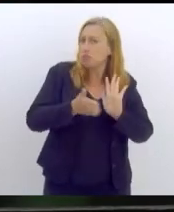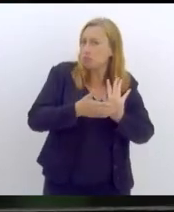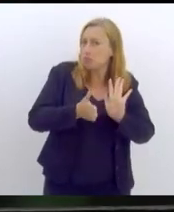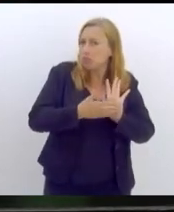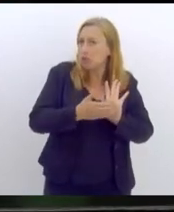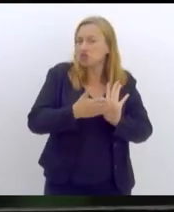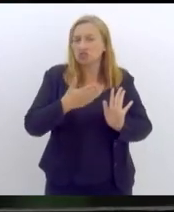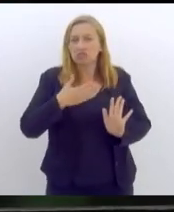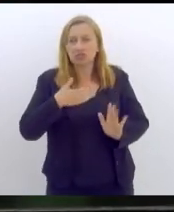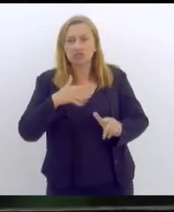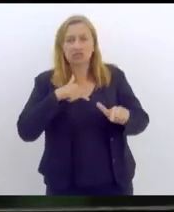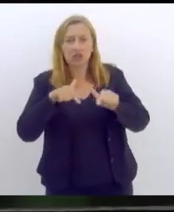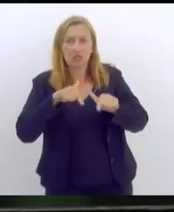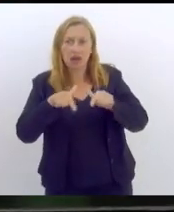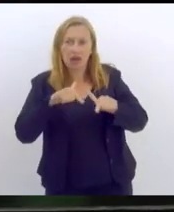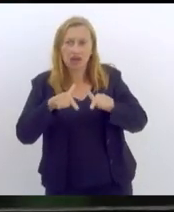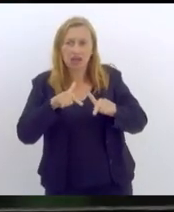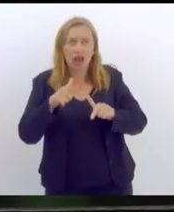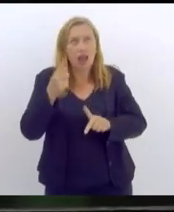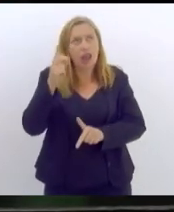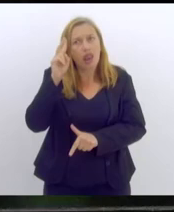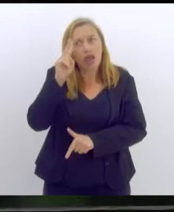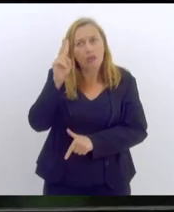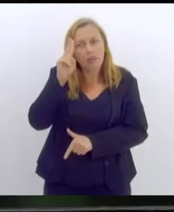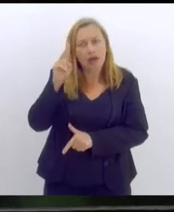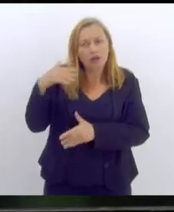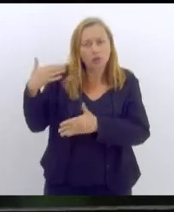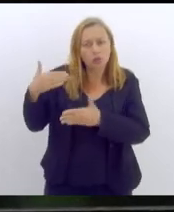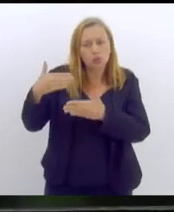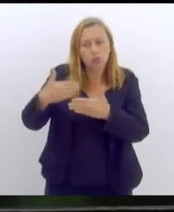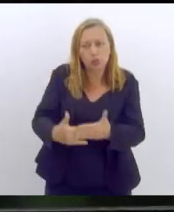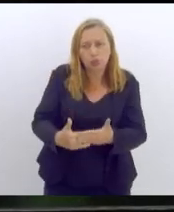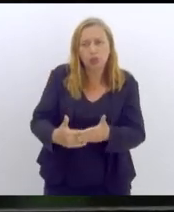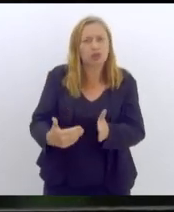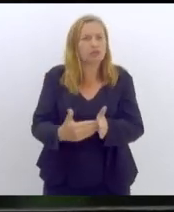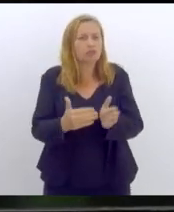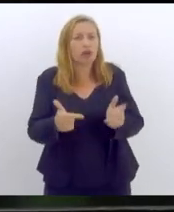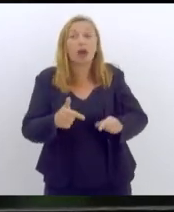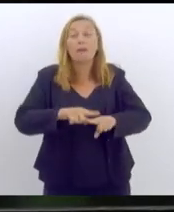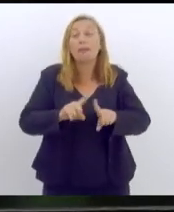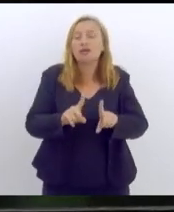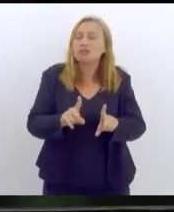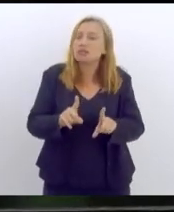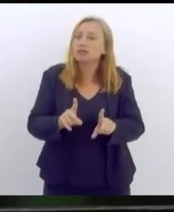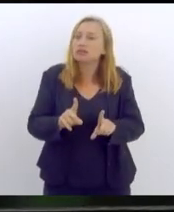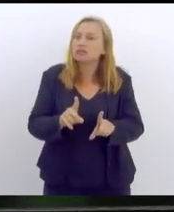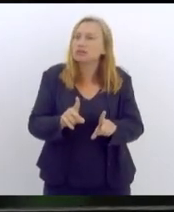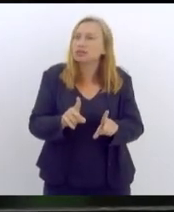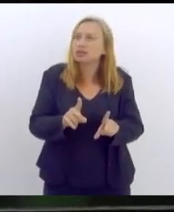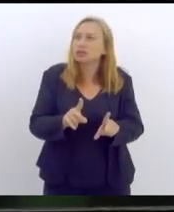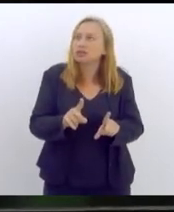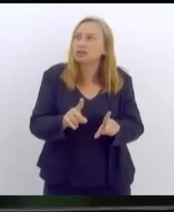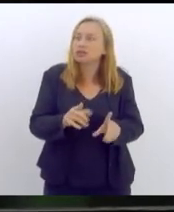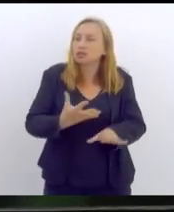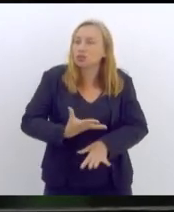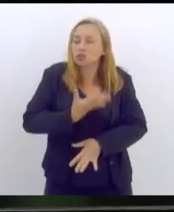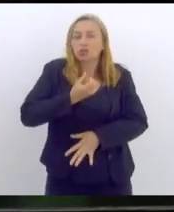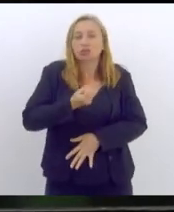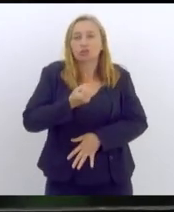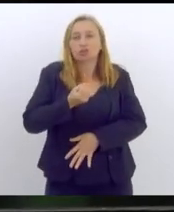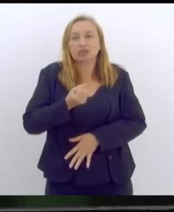de campanha, rememoraria a minha trajetória até aqui, mas, de forma